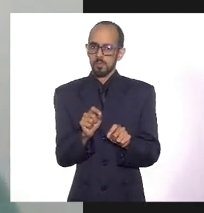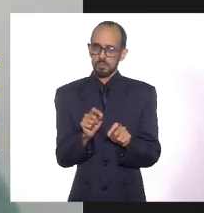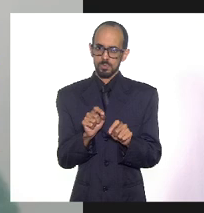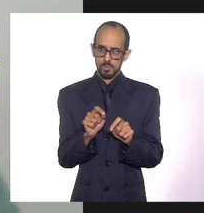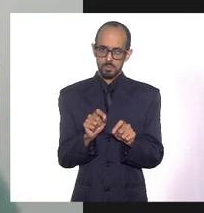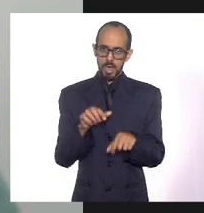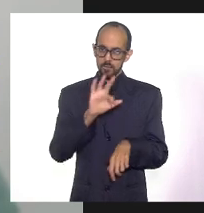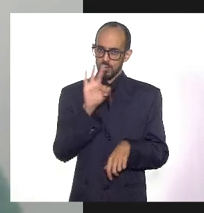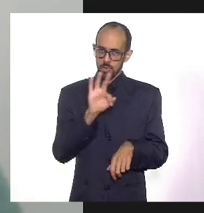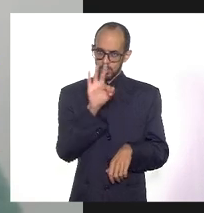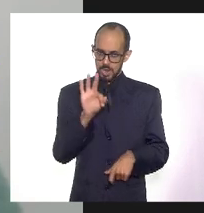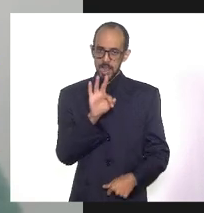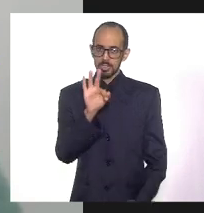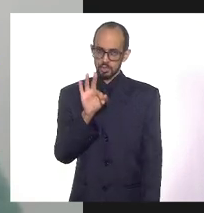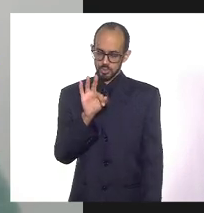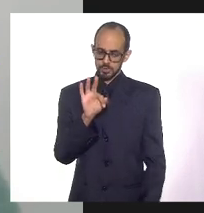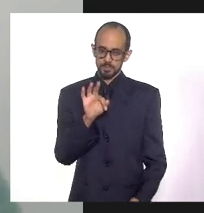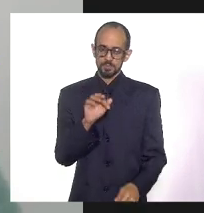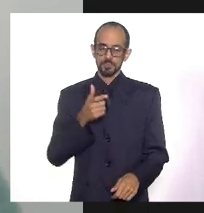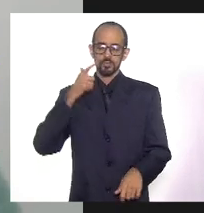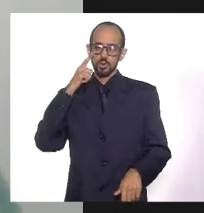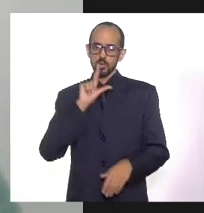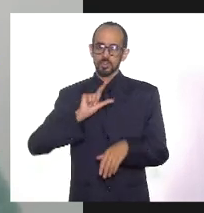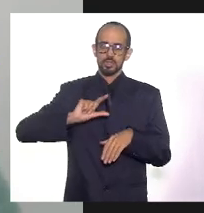a faculdade, de ter